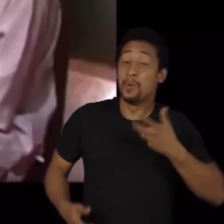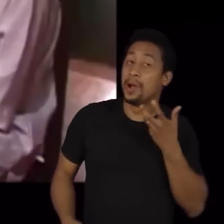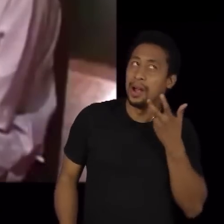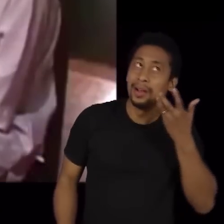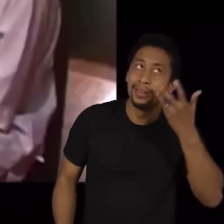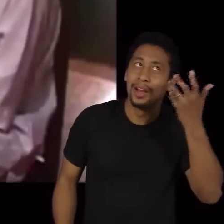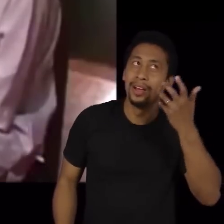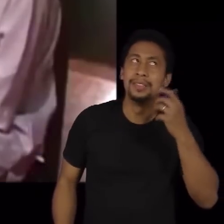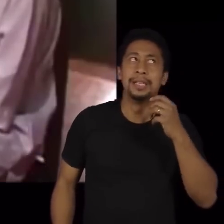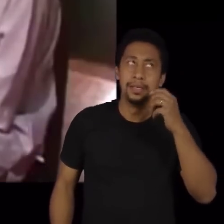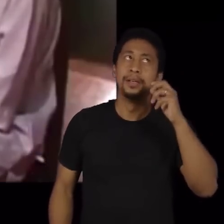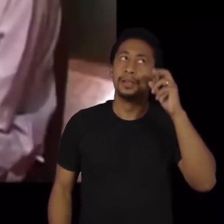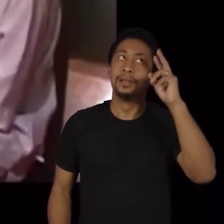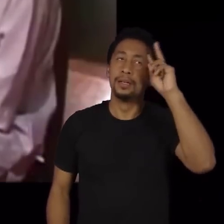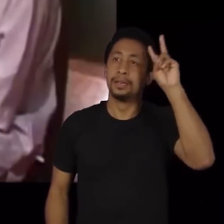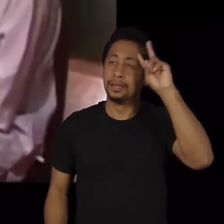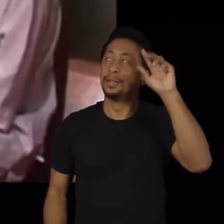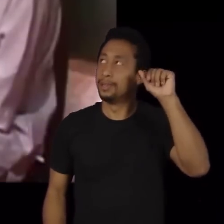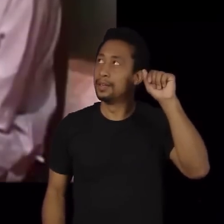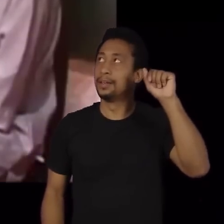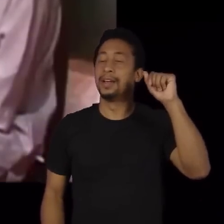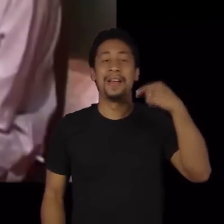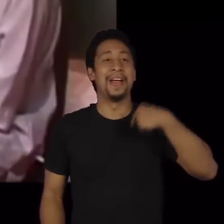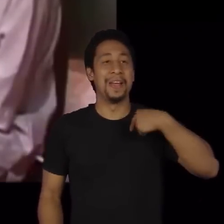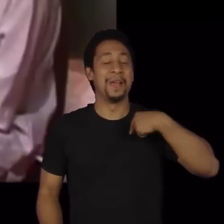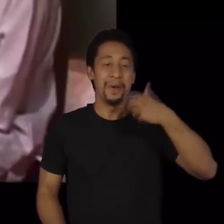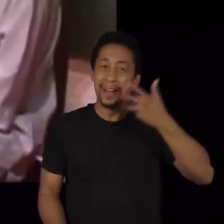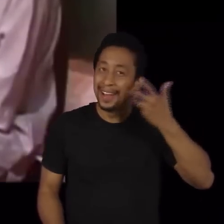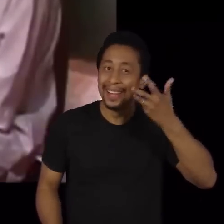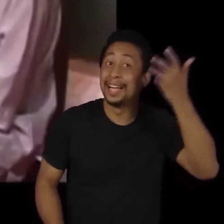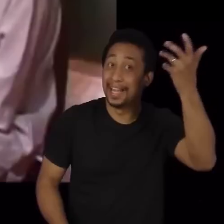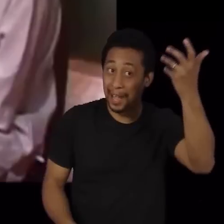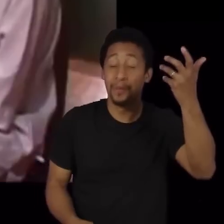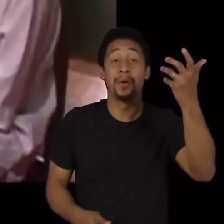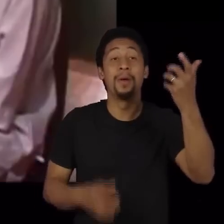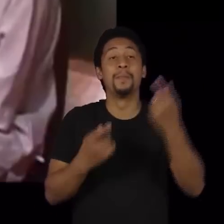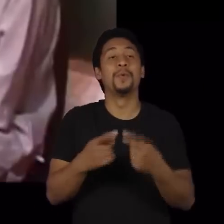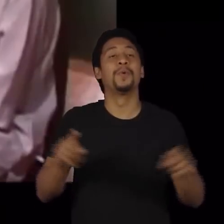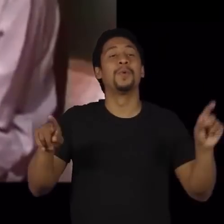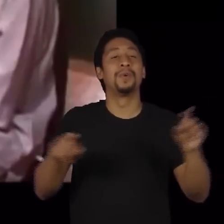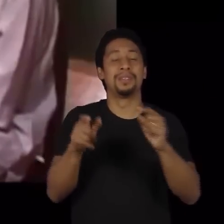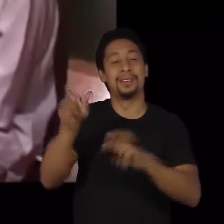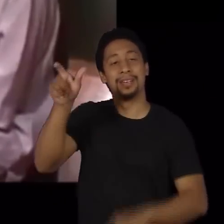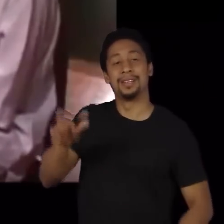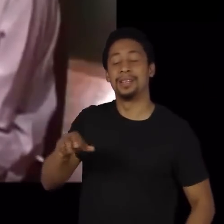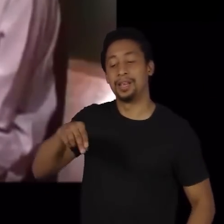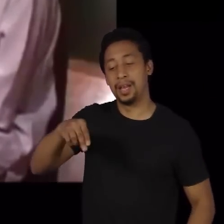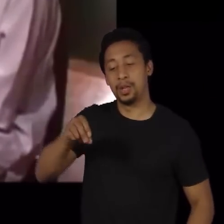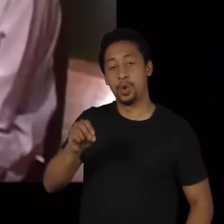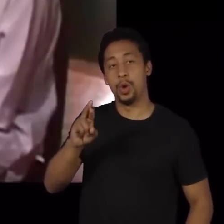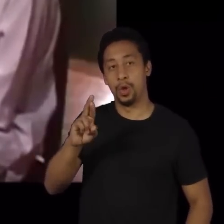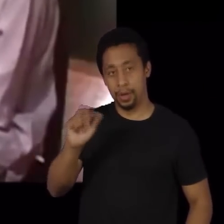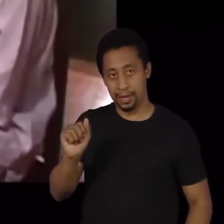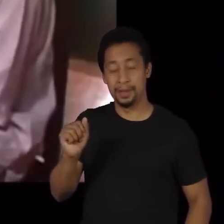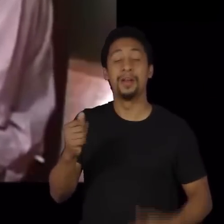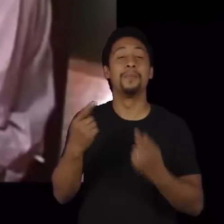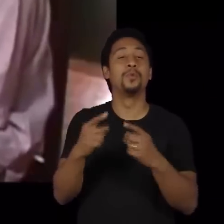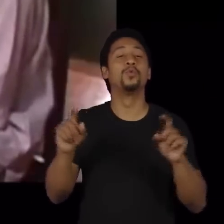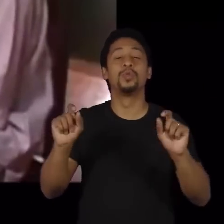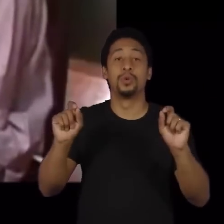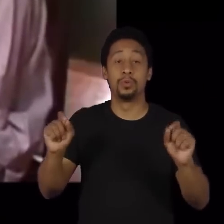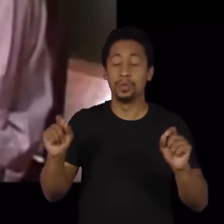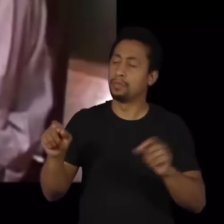eu cantava uma música da Nora Ney também na mesa. Garçom, apague